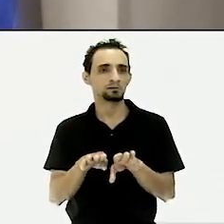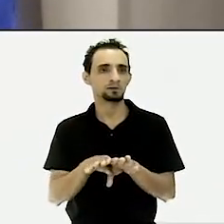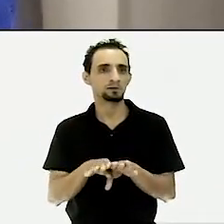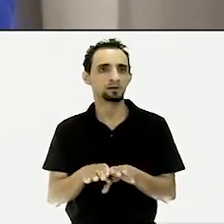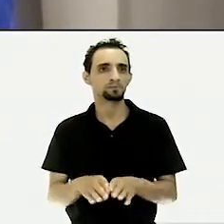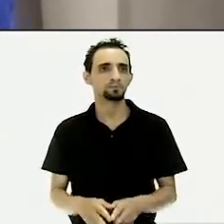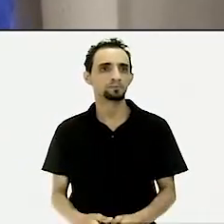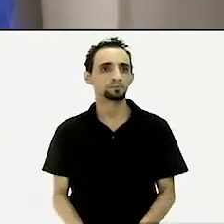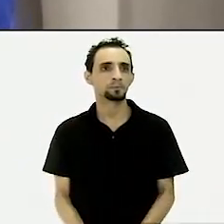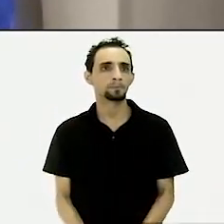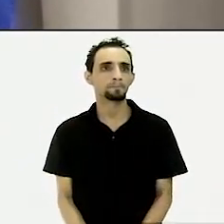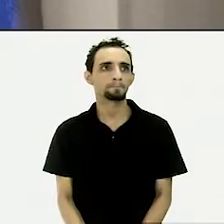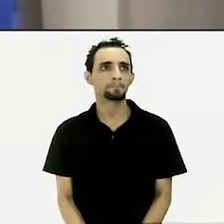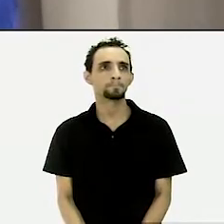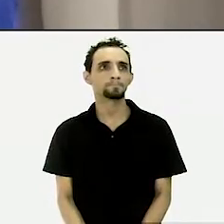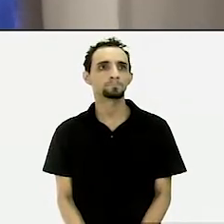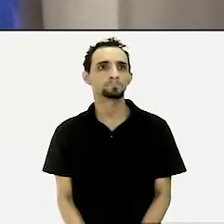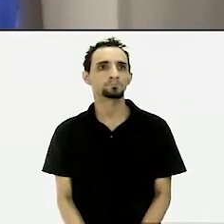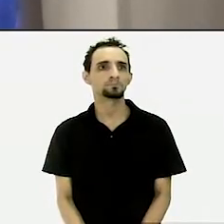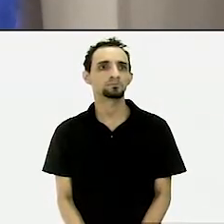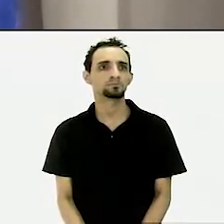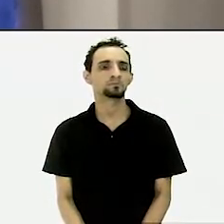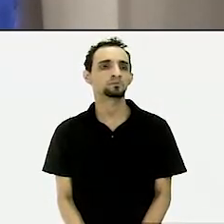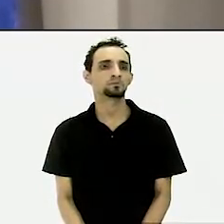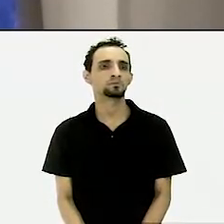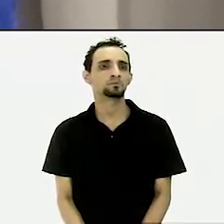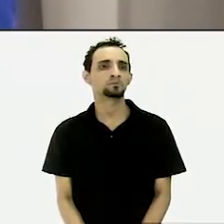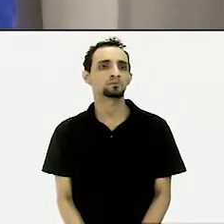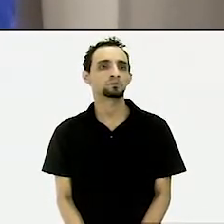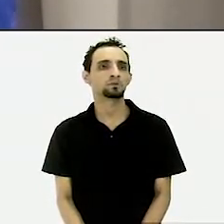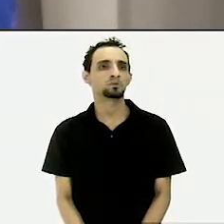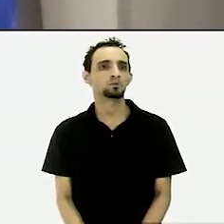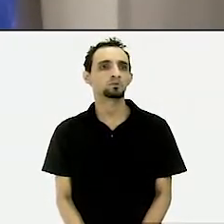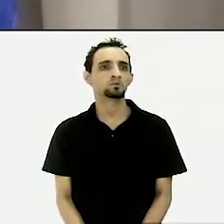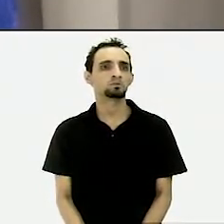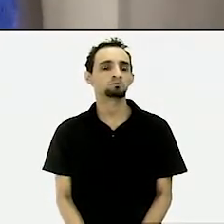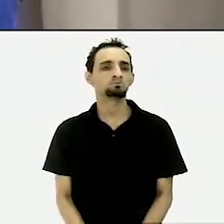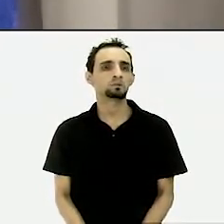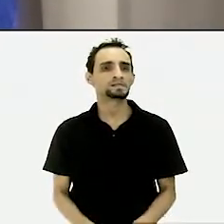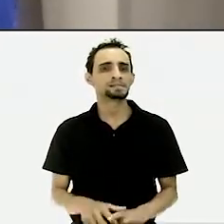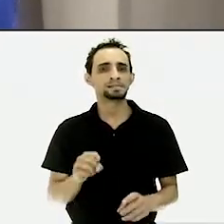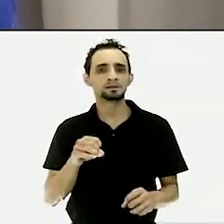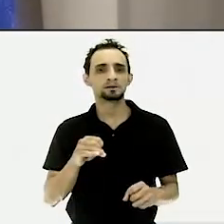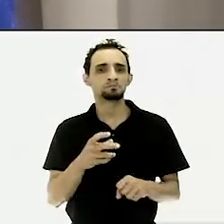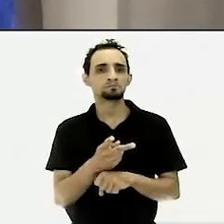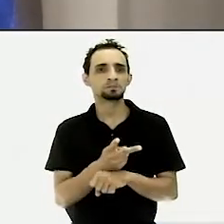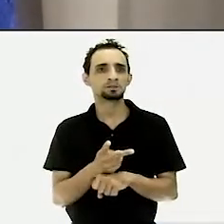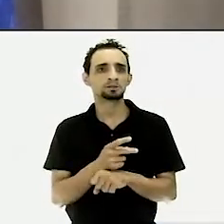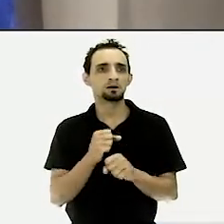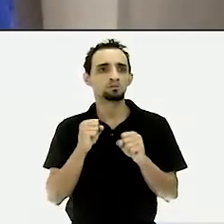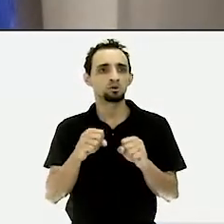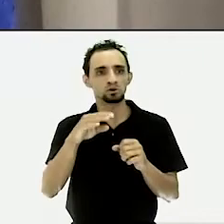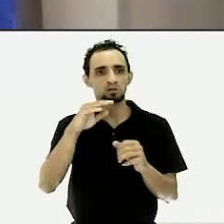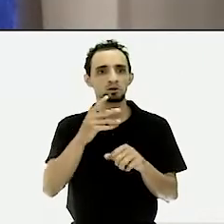Carlinhos Rebeca. Muito obrigado por vocês terem vindo, tá? E estamos aí, conte com a gente aqui, beleza?